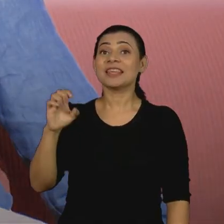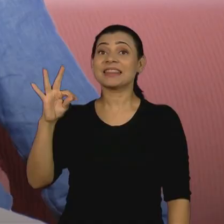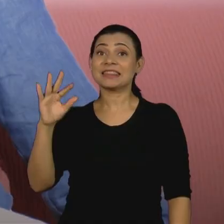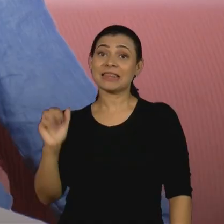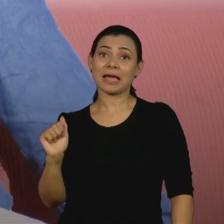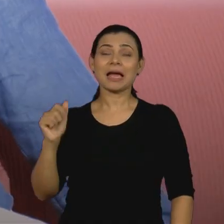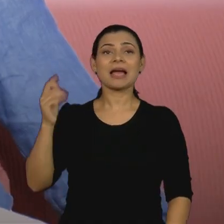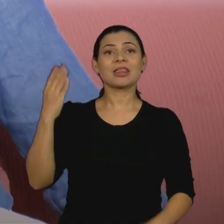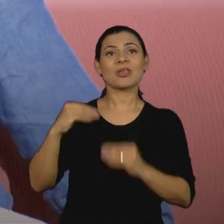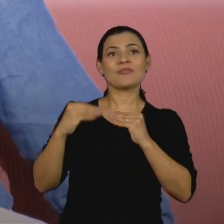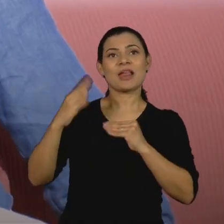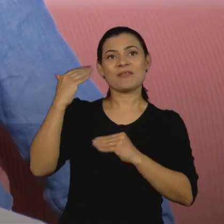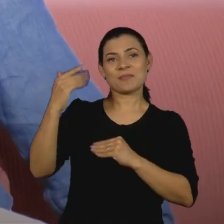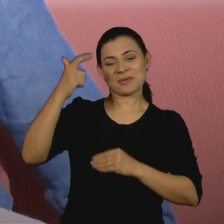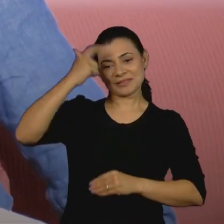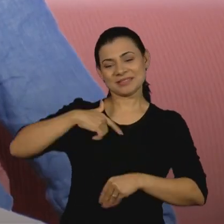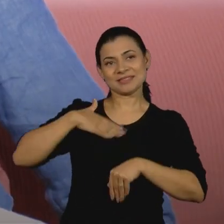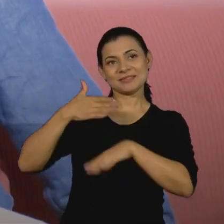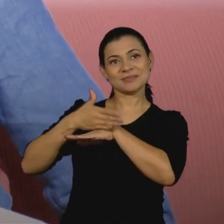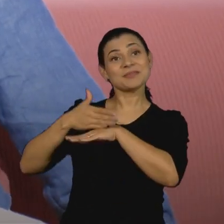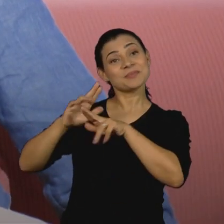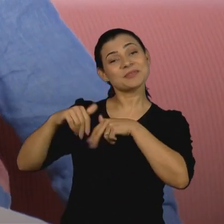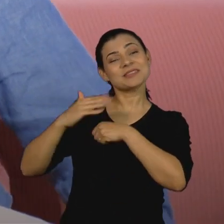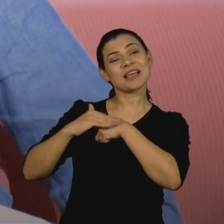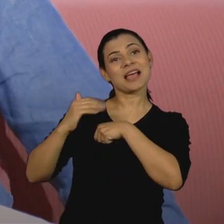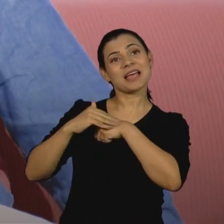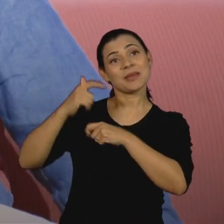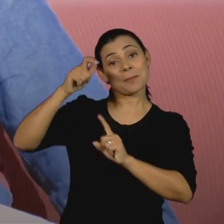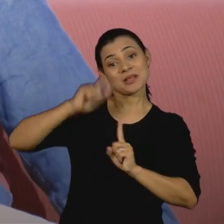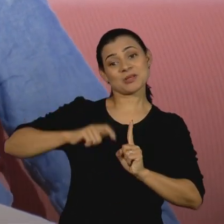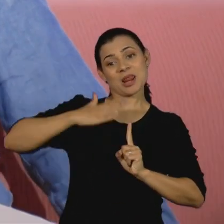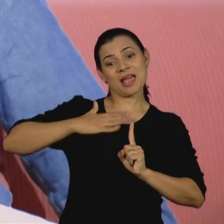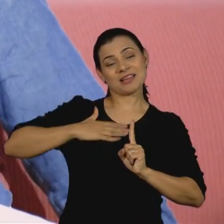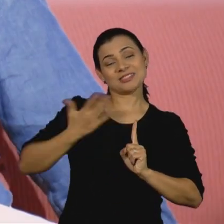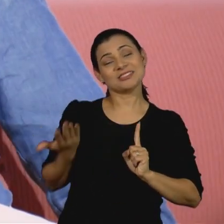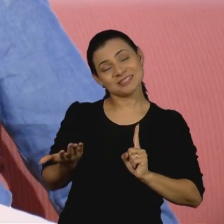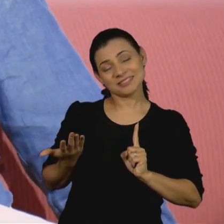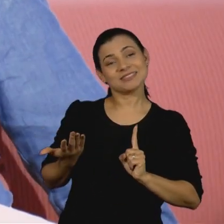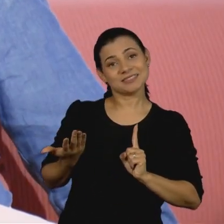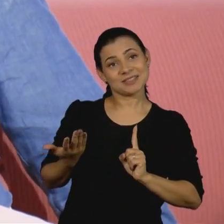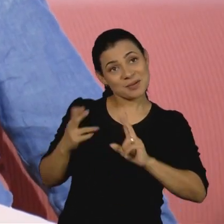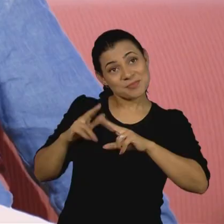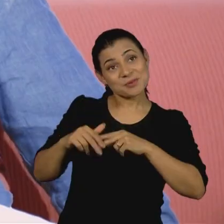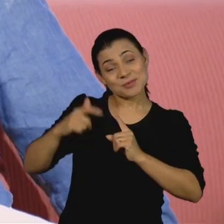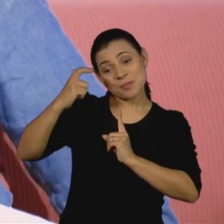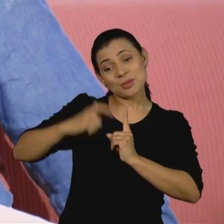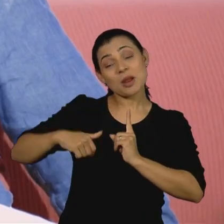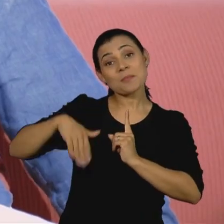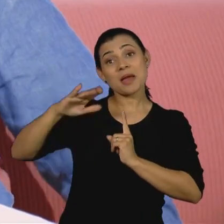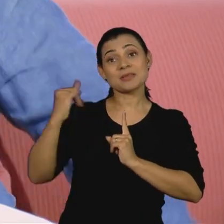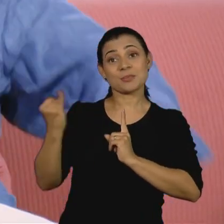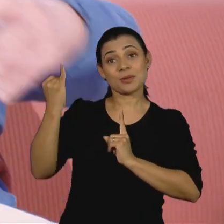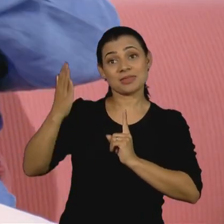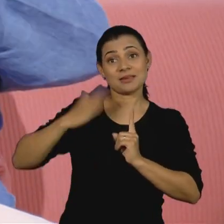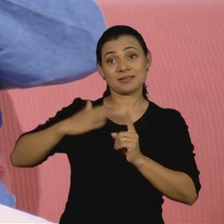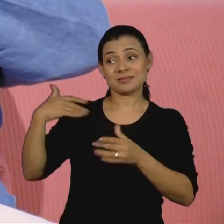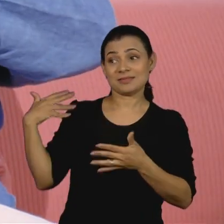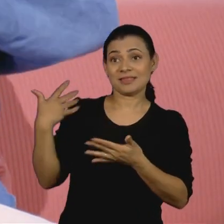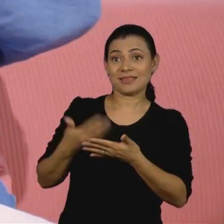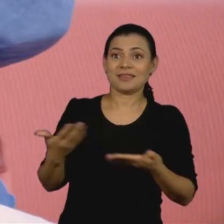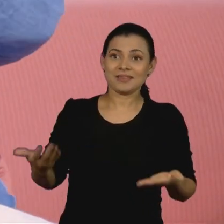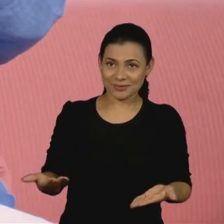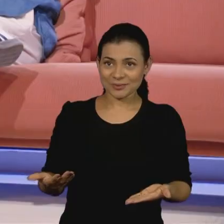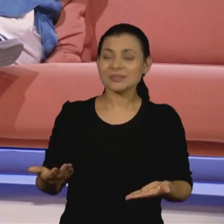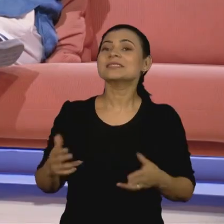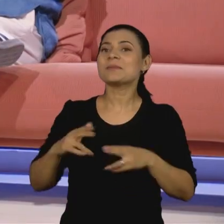E então tem esse carinho das pessoas pelo personagem. Acho que foi talvez o personagem mais importante que eu fiz, que